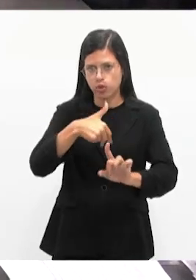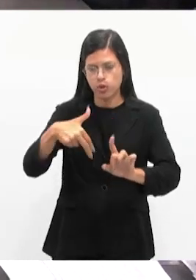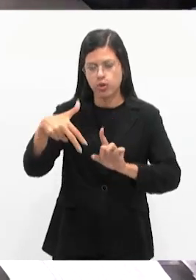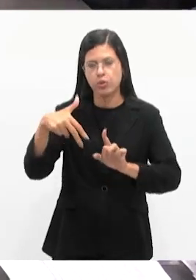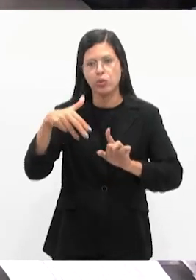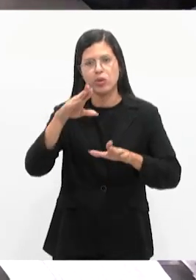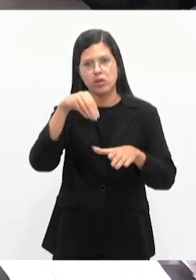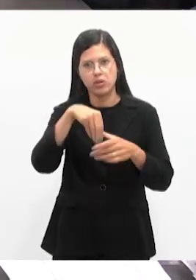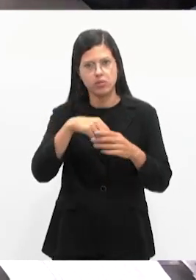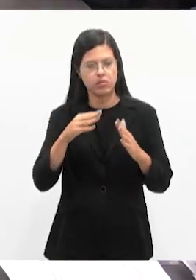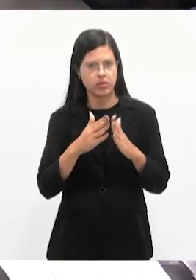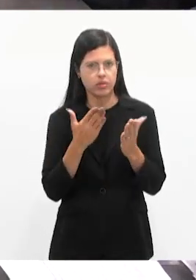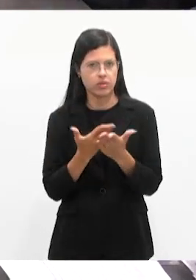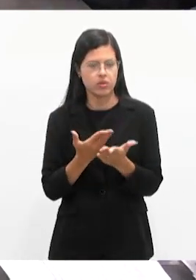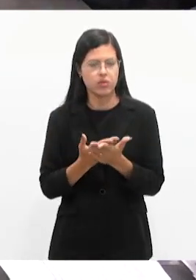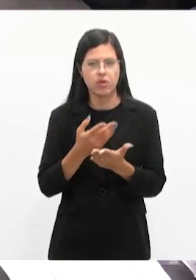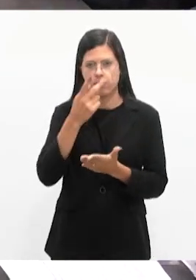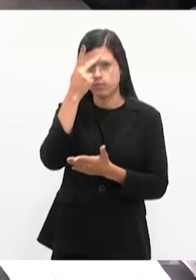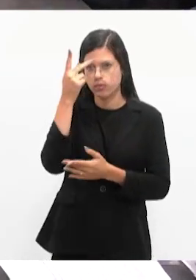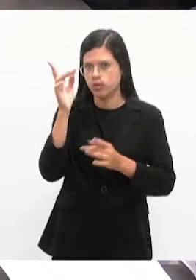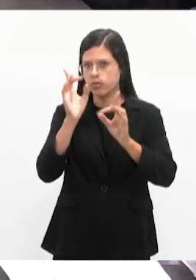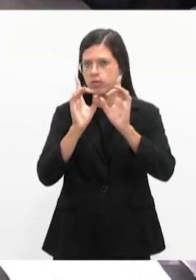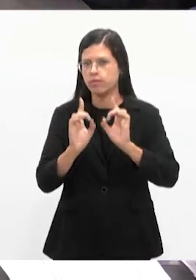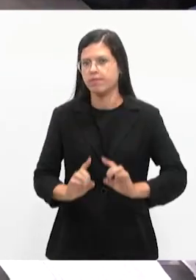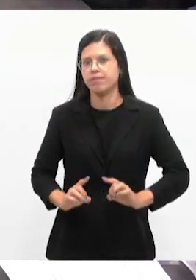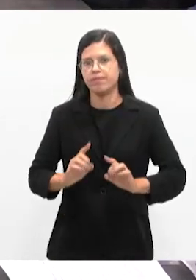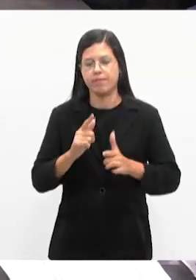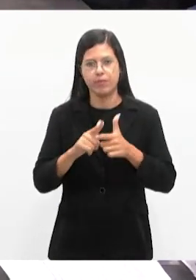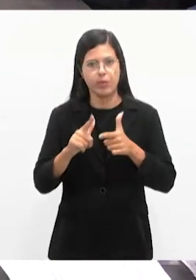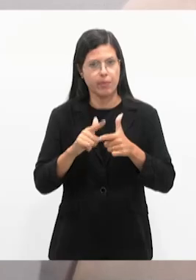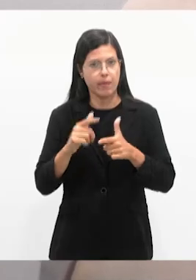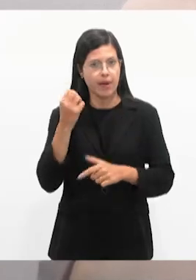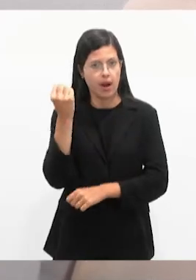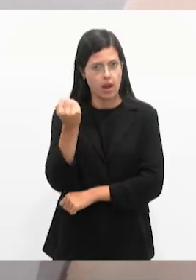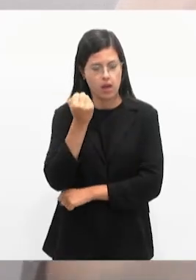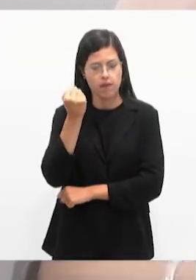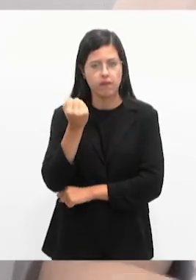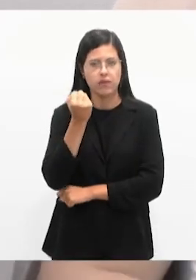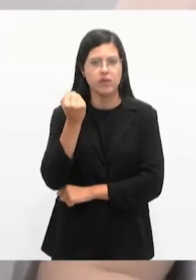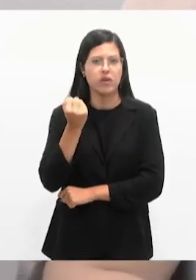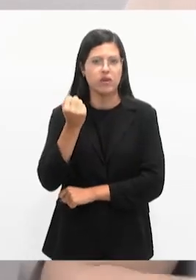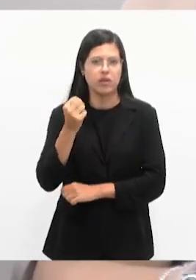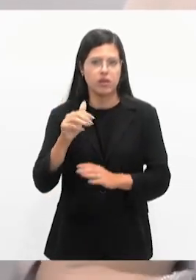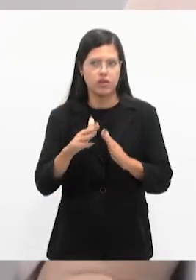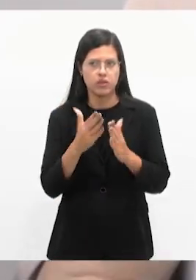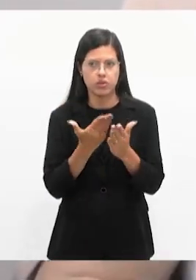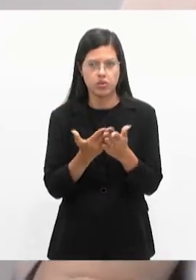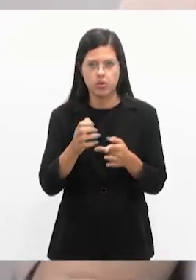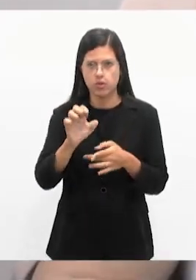também, né, para as pessoas com deficiência, que é um problema que está gravíssimo aqui nas escolas estaduais.